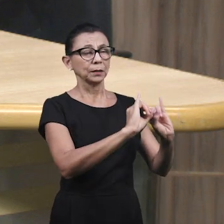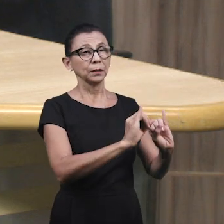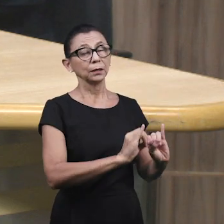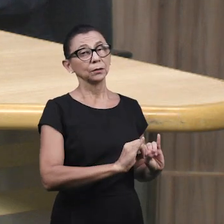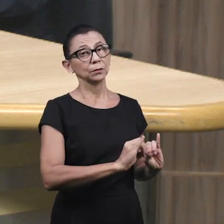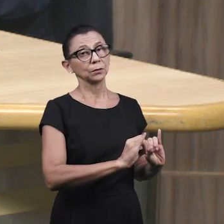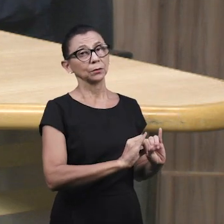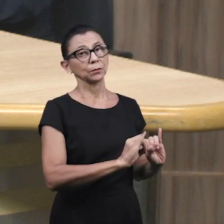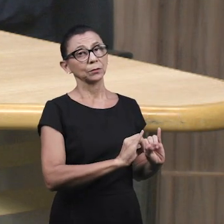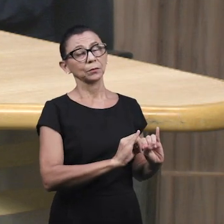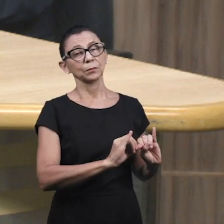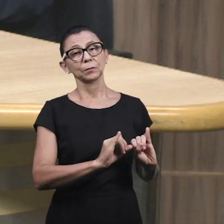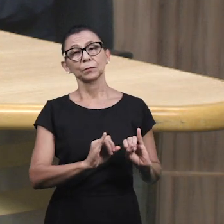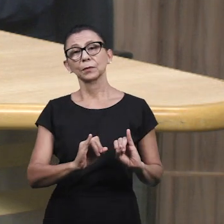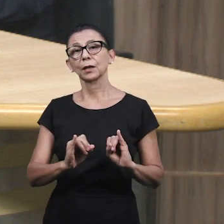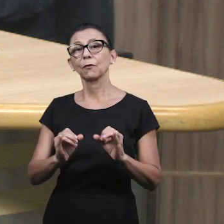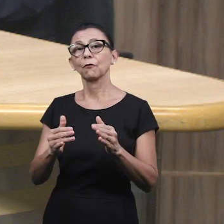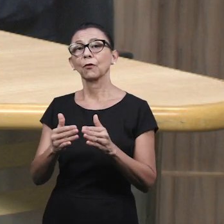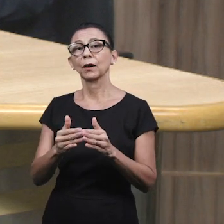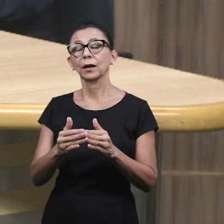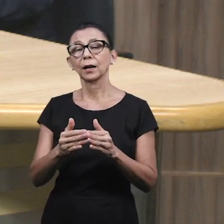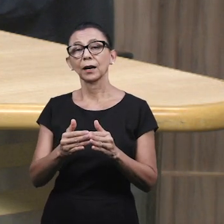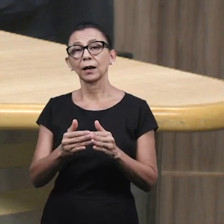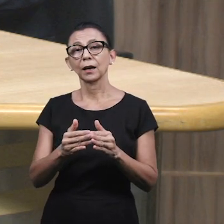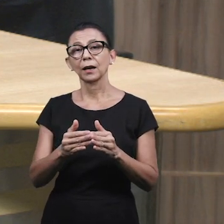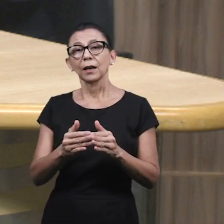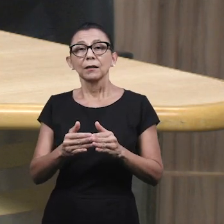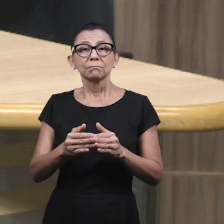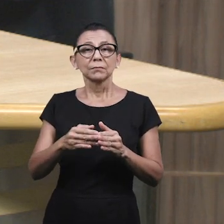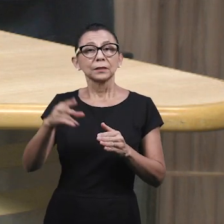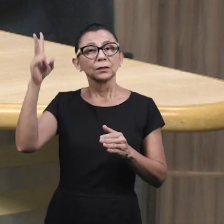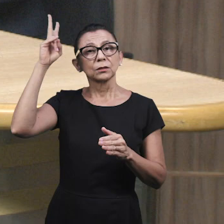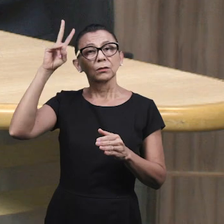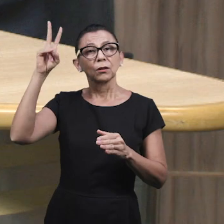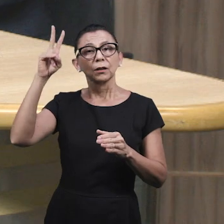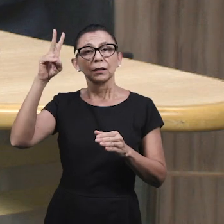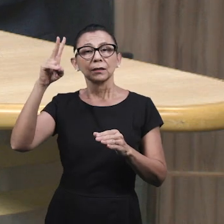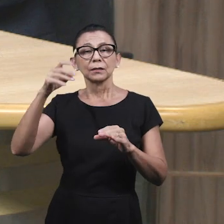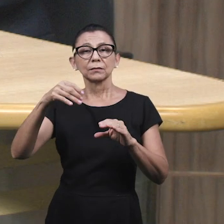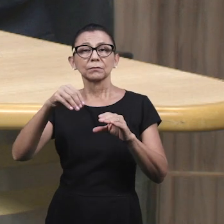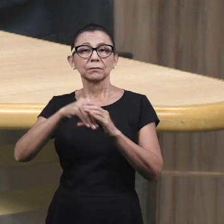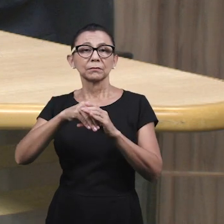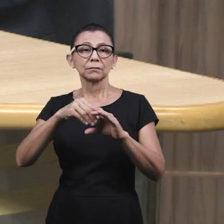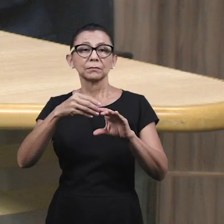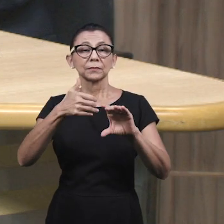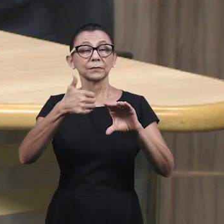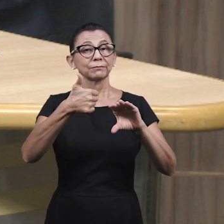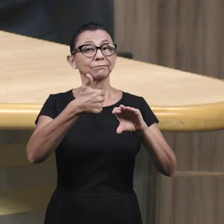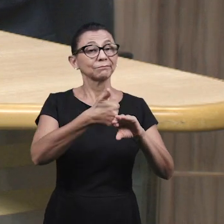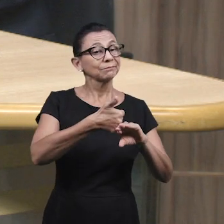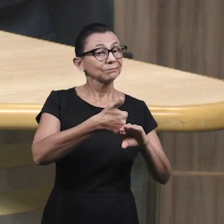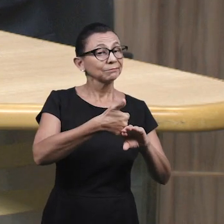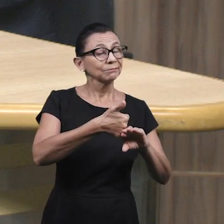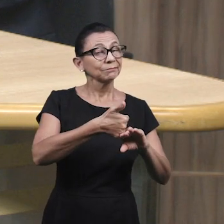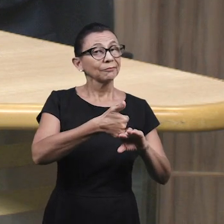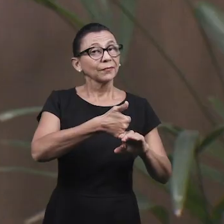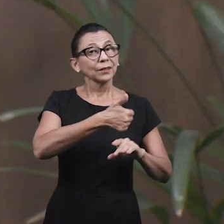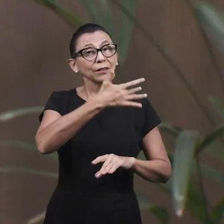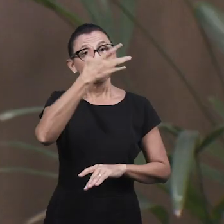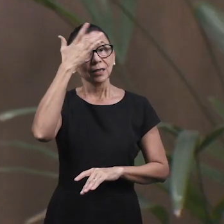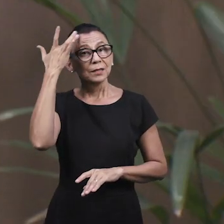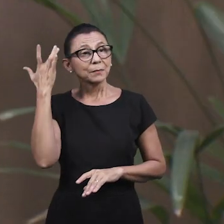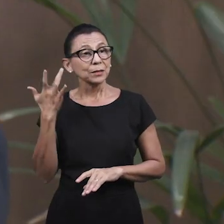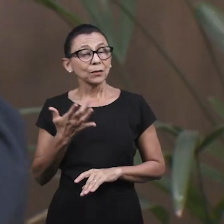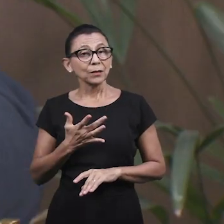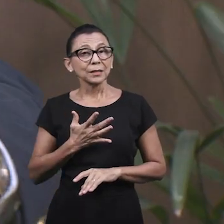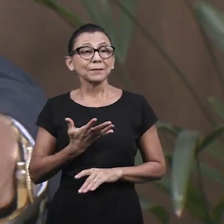do cristianismo, entendeu? Isso foi uma coisa... E isso envolveu, e as pessoas se apegaram a